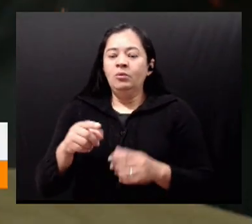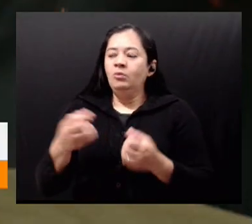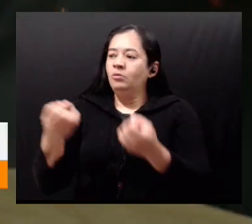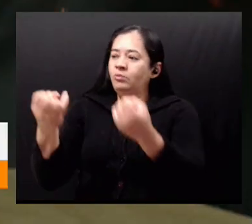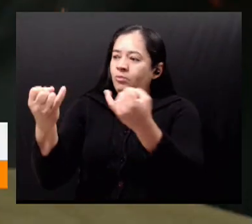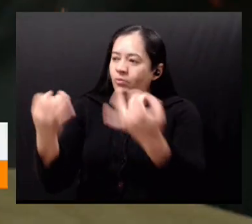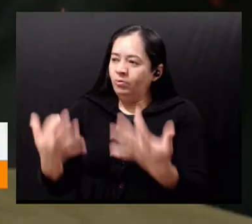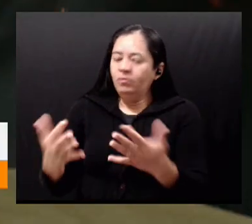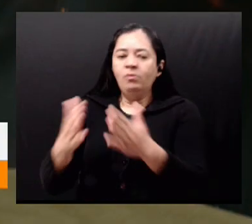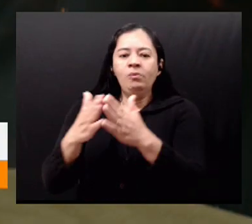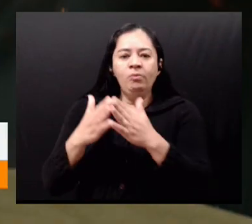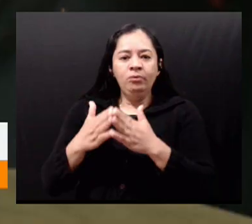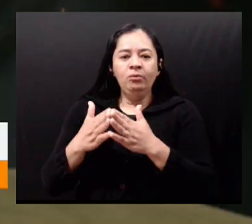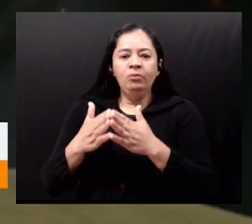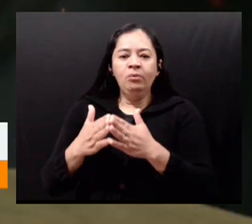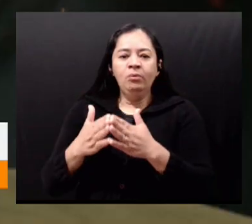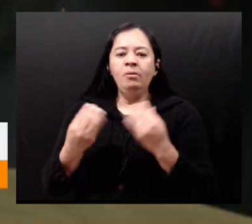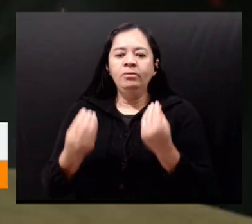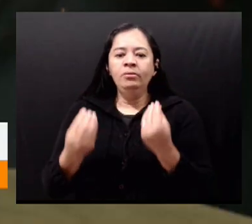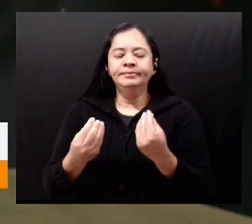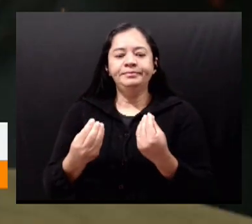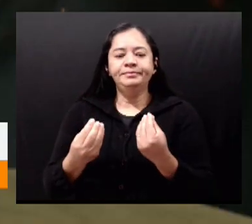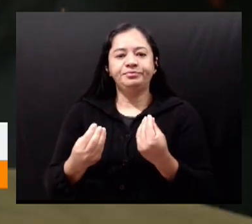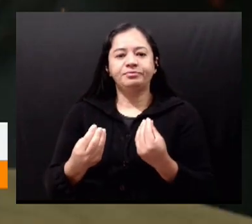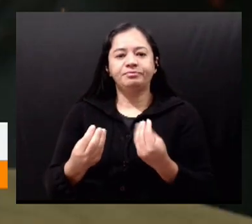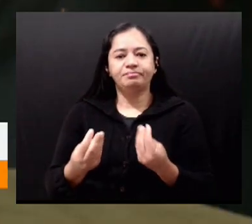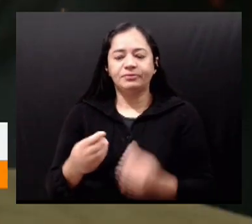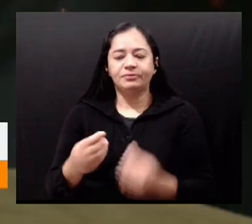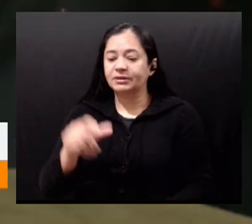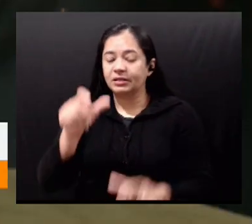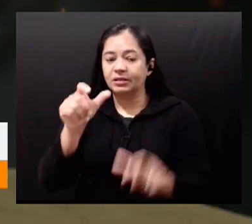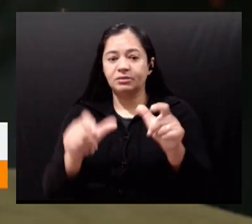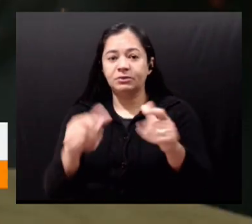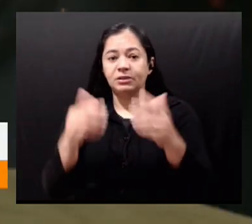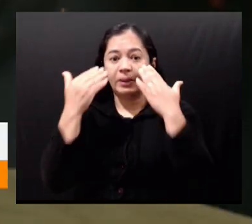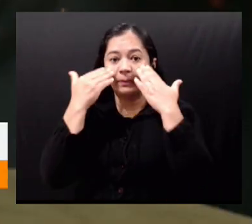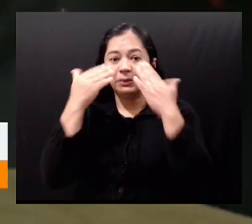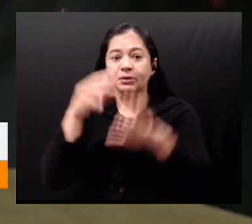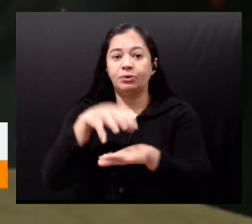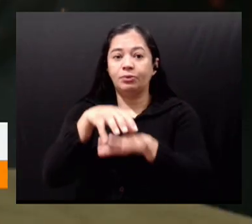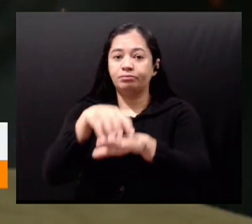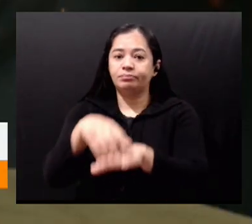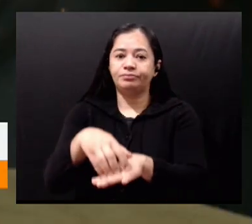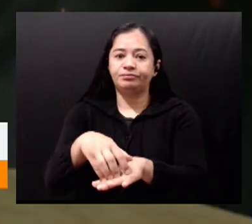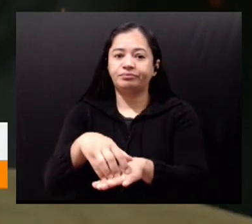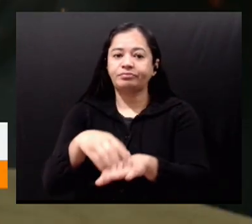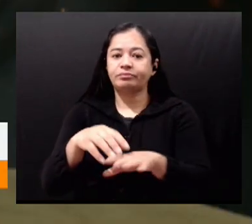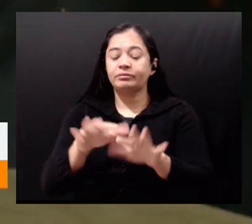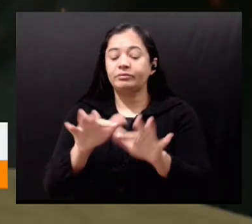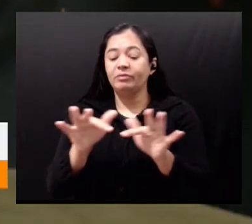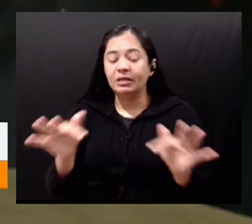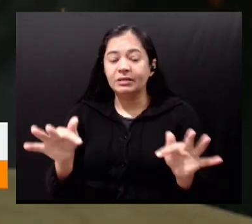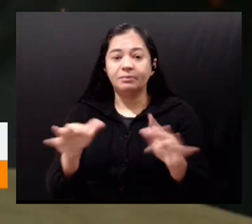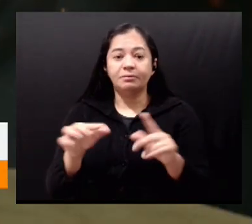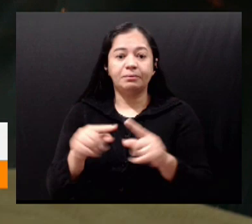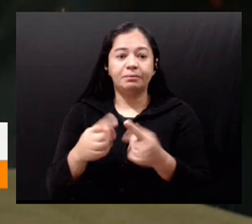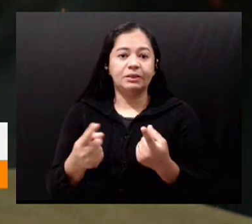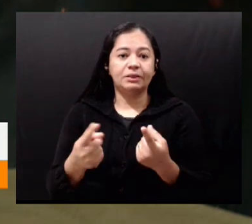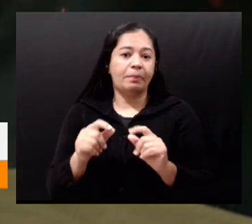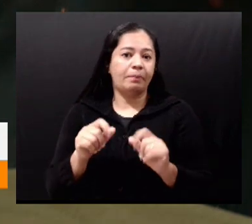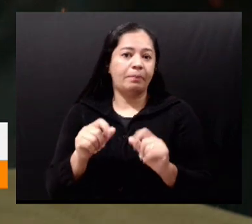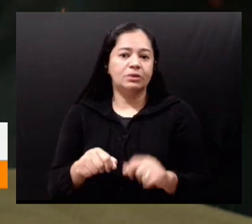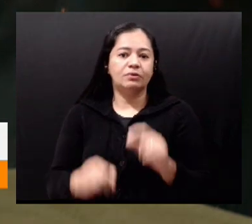o posicionamento, né, das pessoas diante do trânsito, que é algo, entre aspas, simples, mas que a gente pode dar